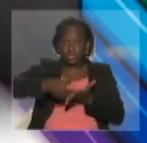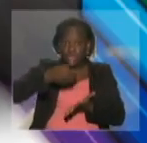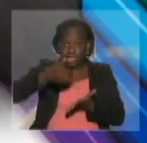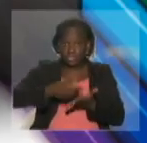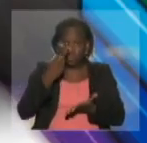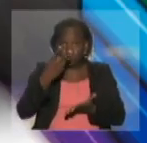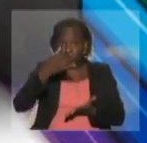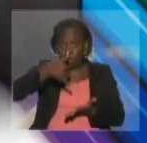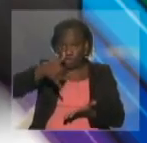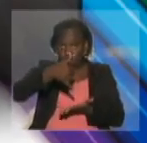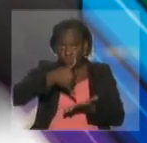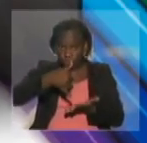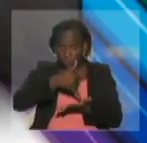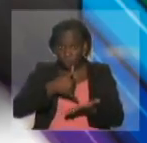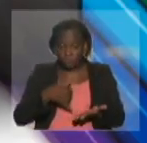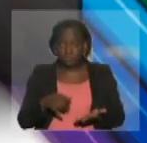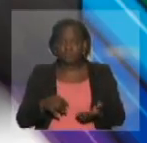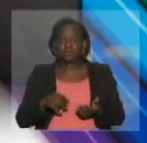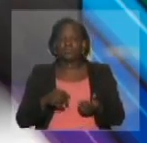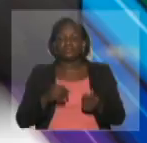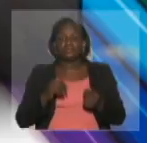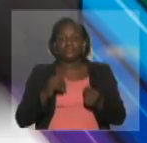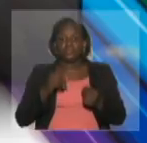2 colheres de óleo,